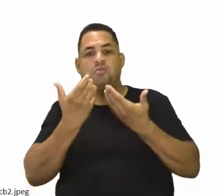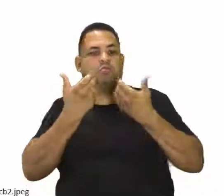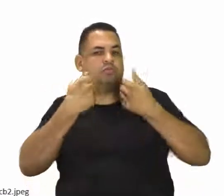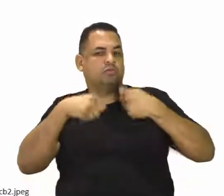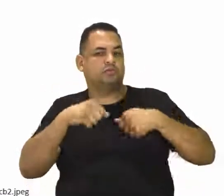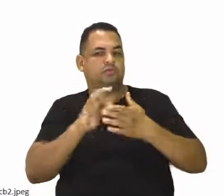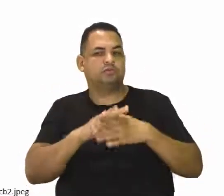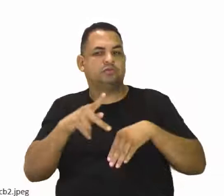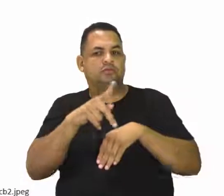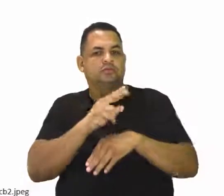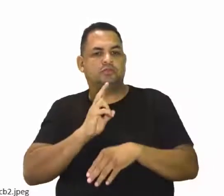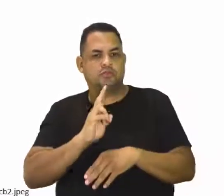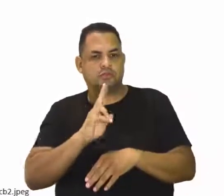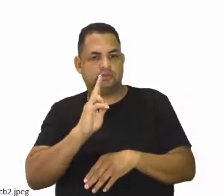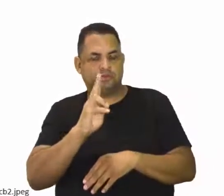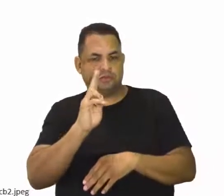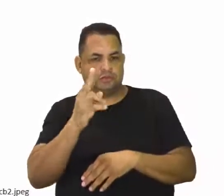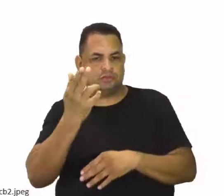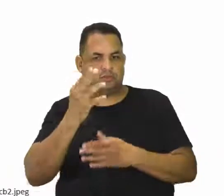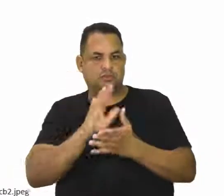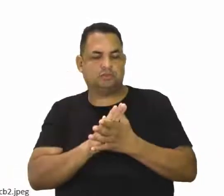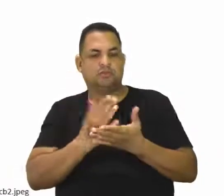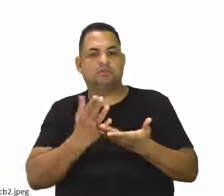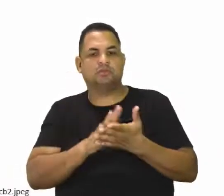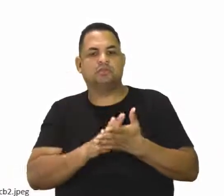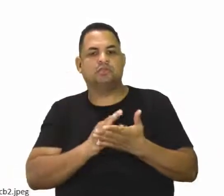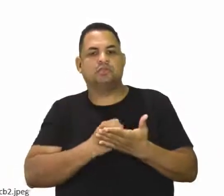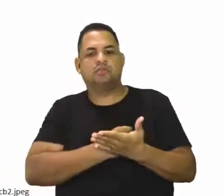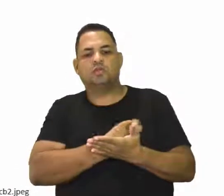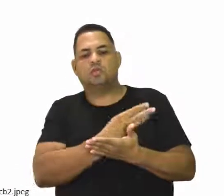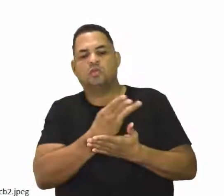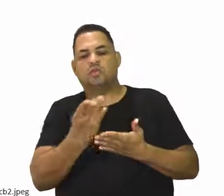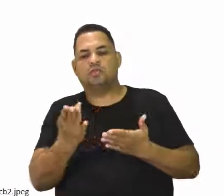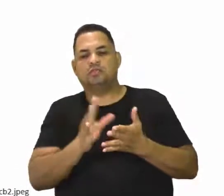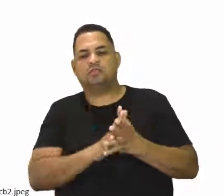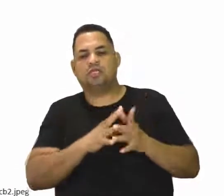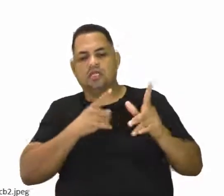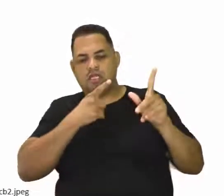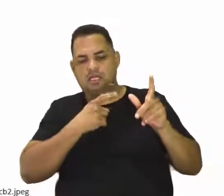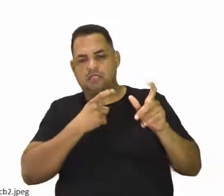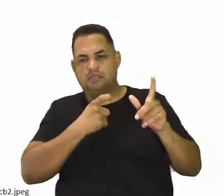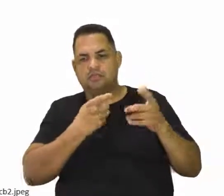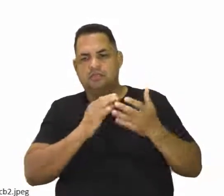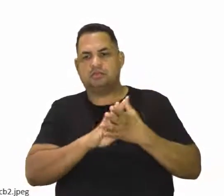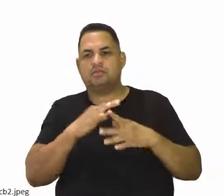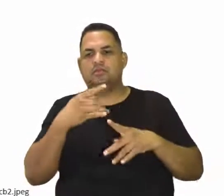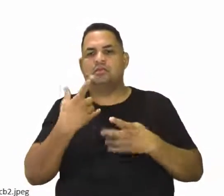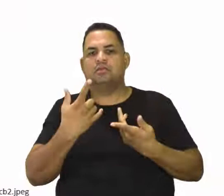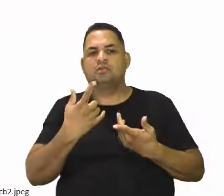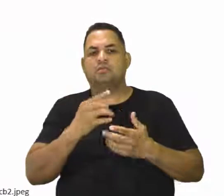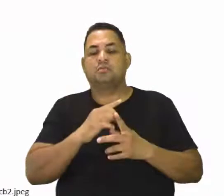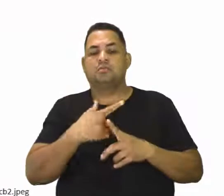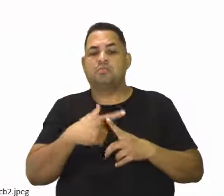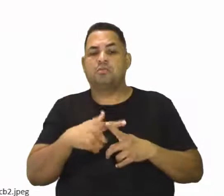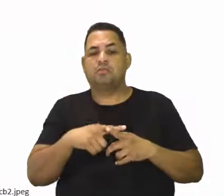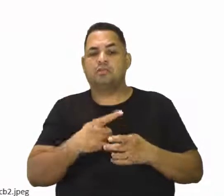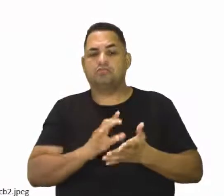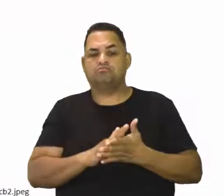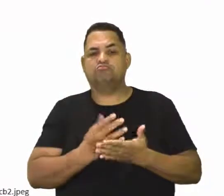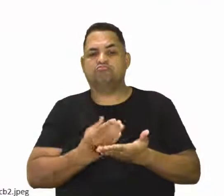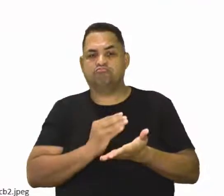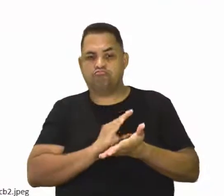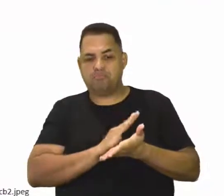permitiu que o país não tivesse a conservação de seu Arsenal pois isto gostaria